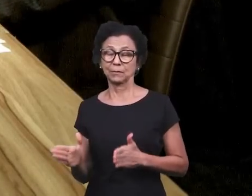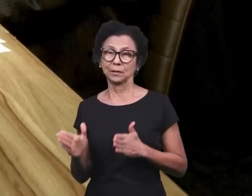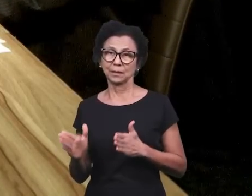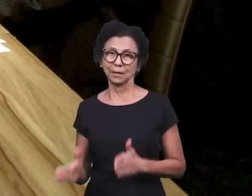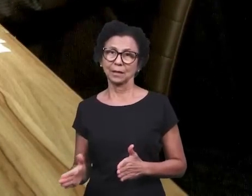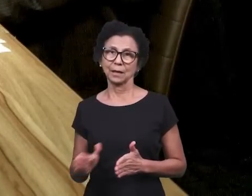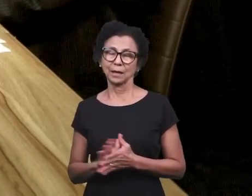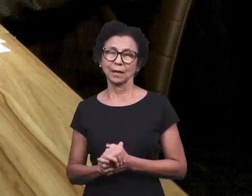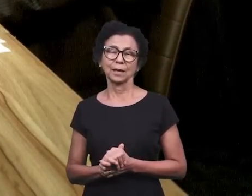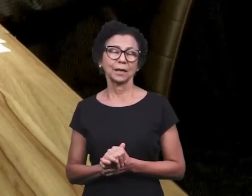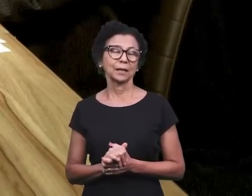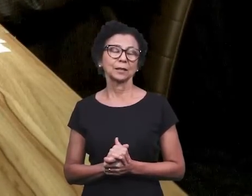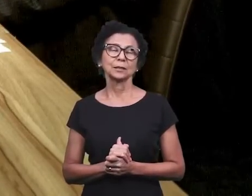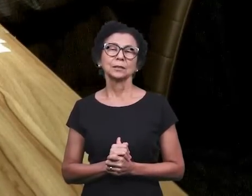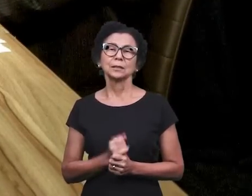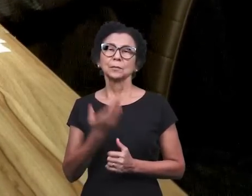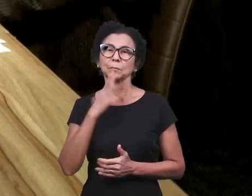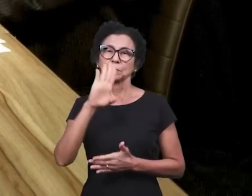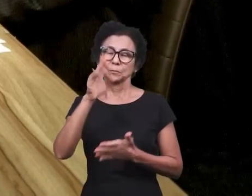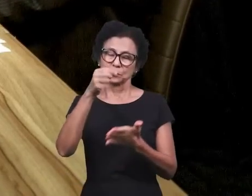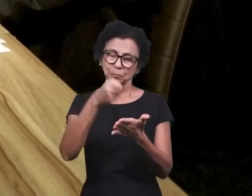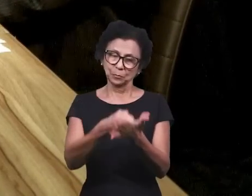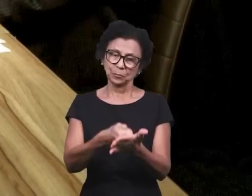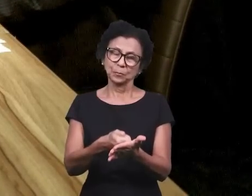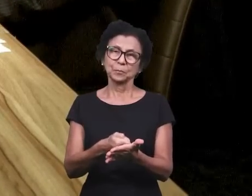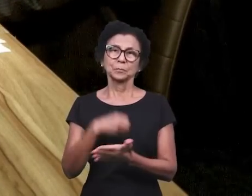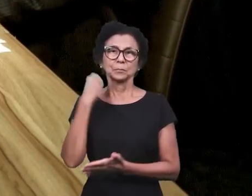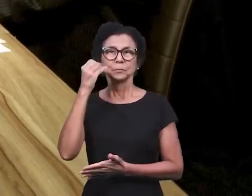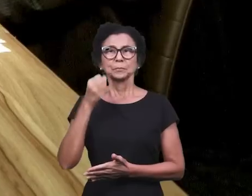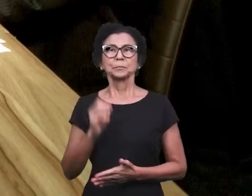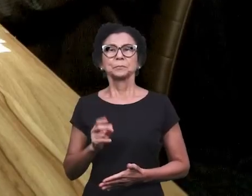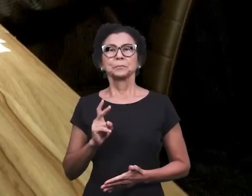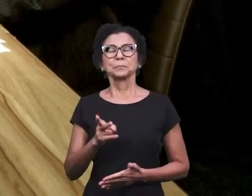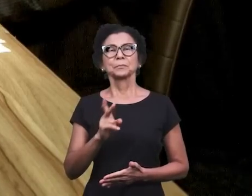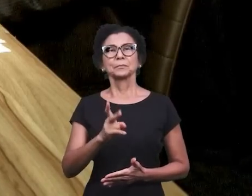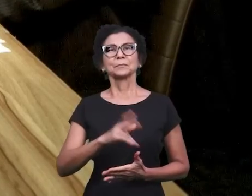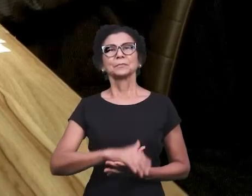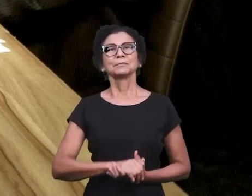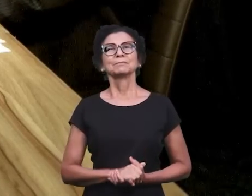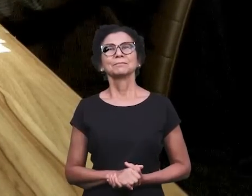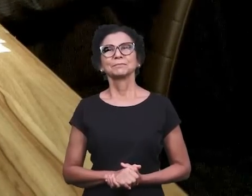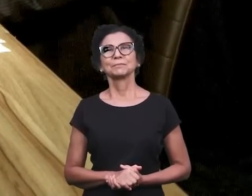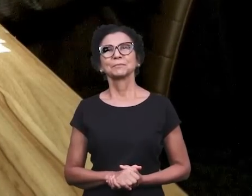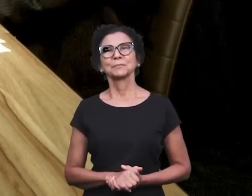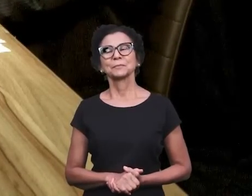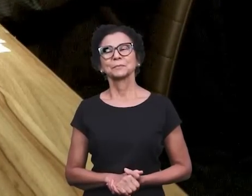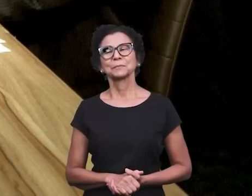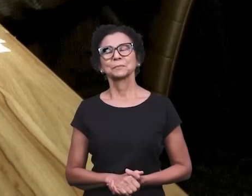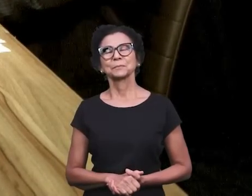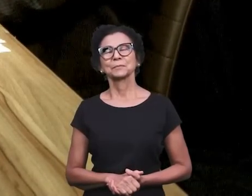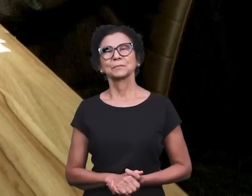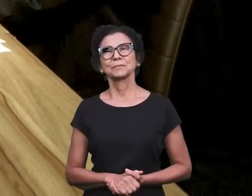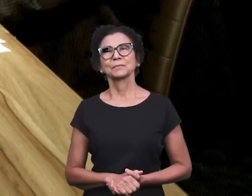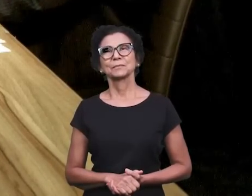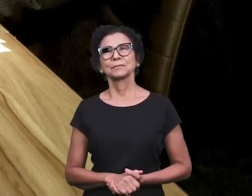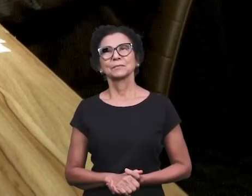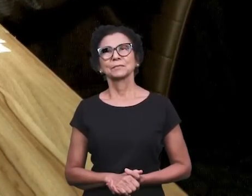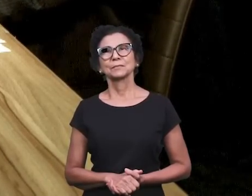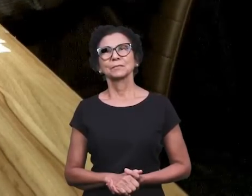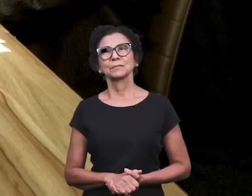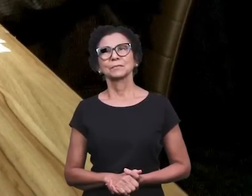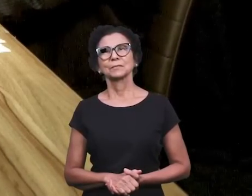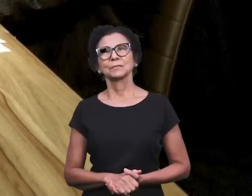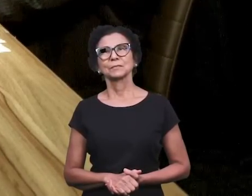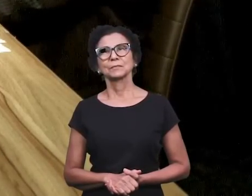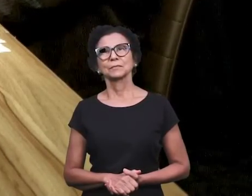a palavra dele não volta vazia. E as experiências permanecem, né? Permanecem conosco aí, né? Nessa trajetória, né? Pois é.